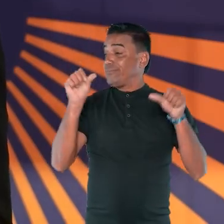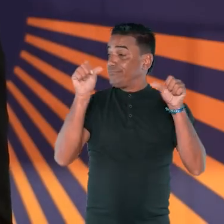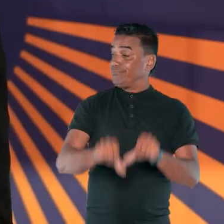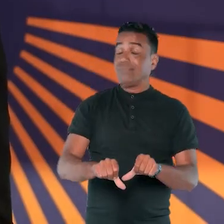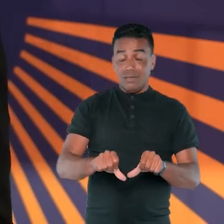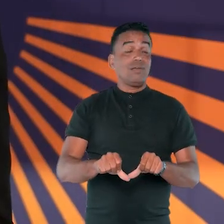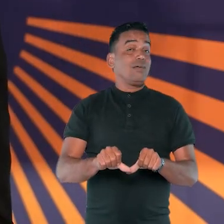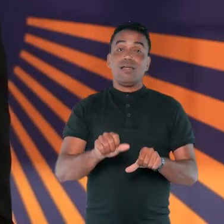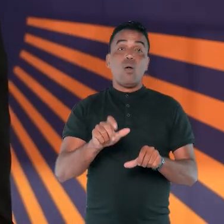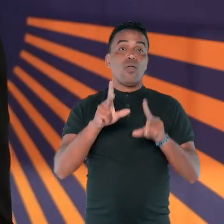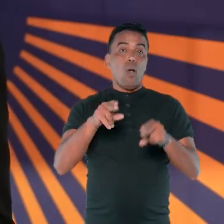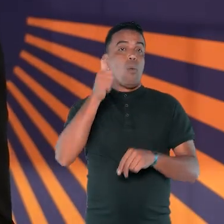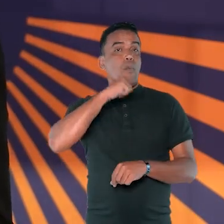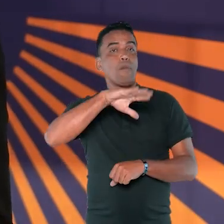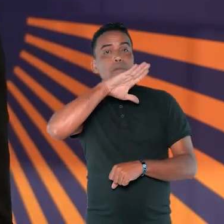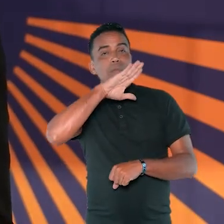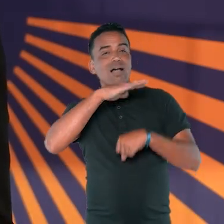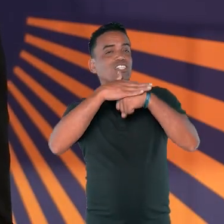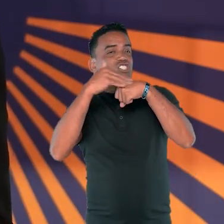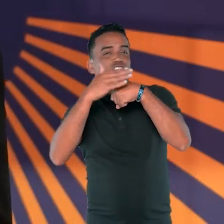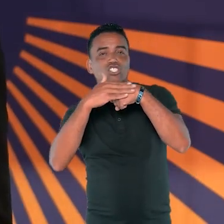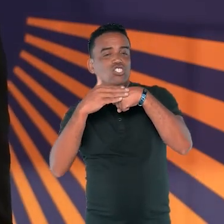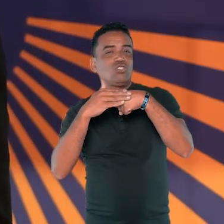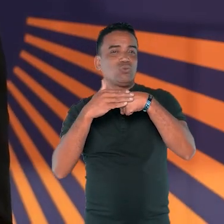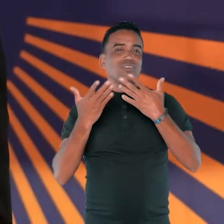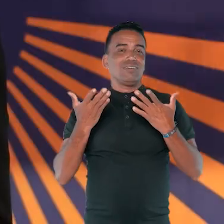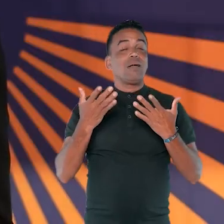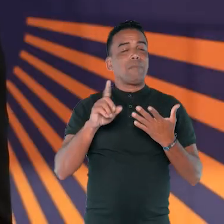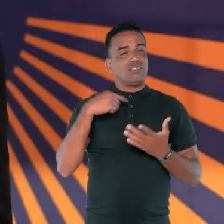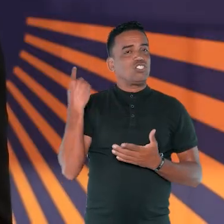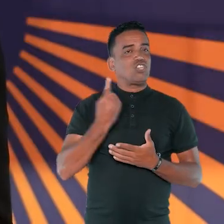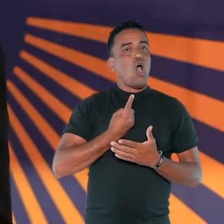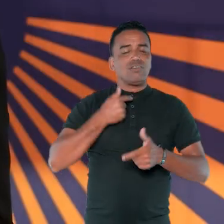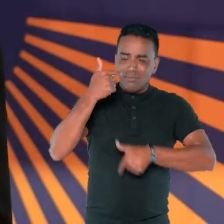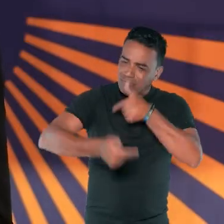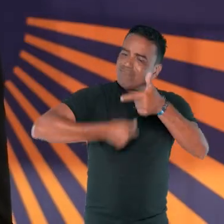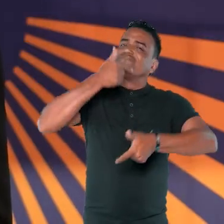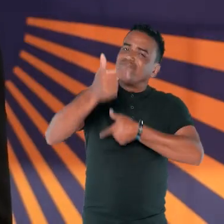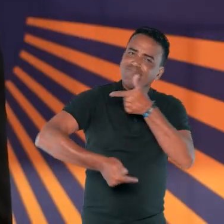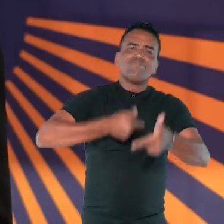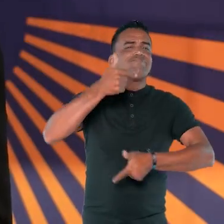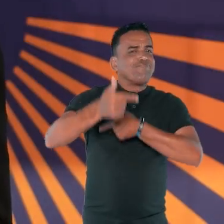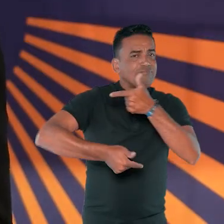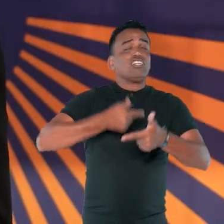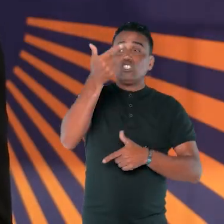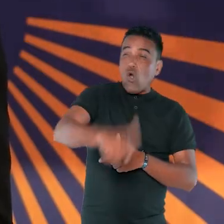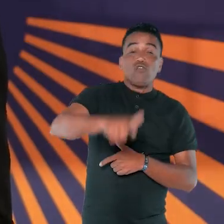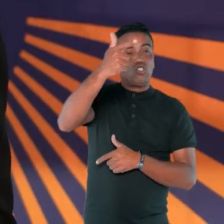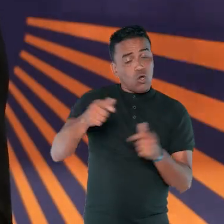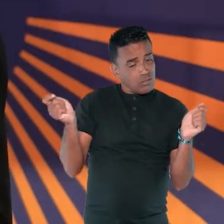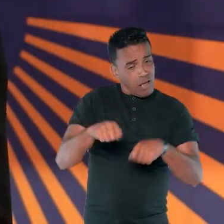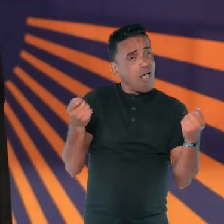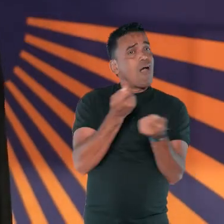como muitos de nós, mas eu repito, nós fizemos, nós fazemos, e nós fazemos de novo, e nós somos capazes